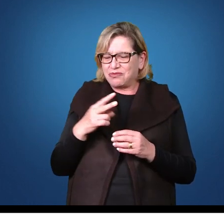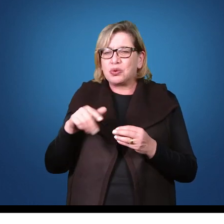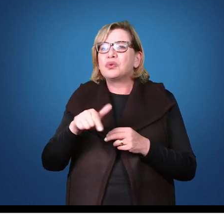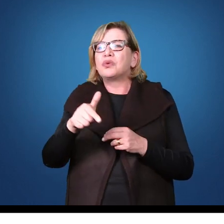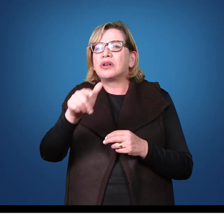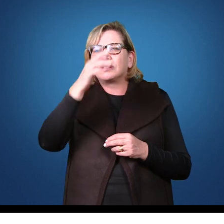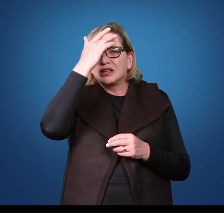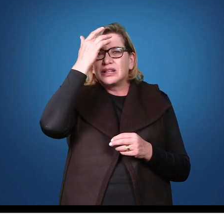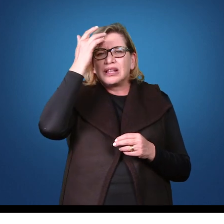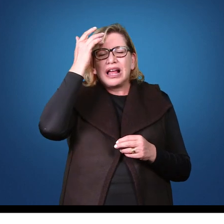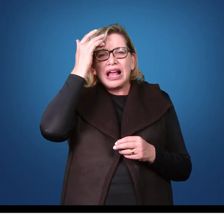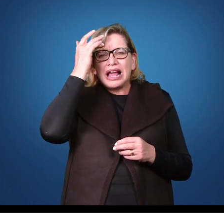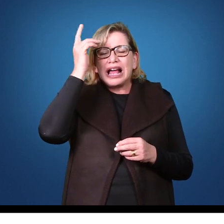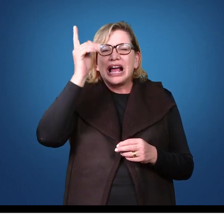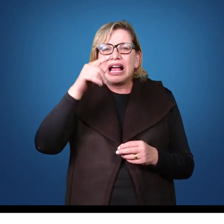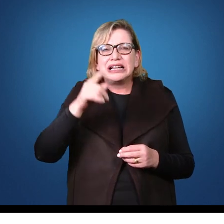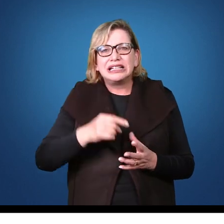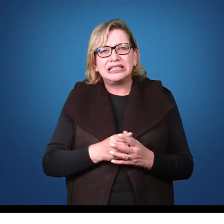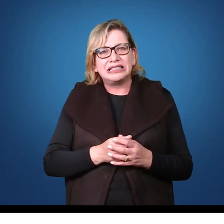aqui vão ser...